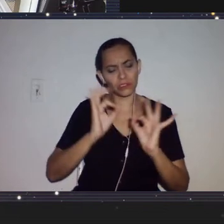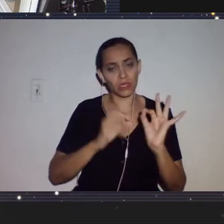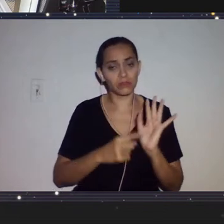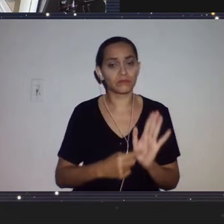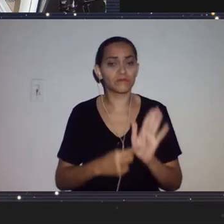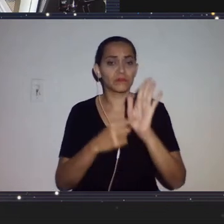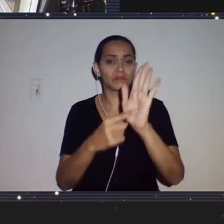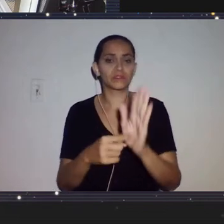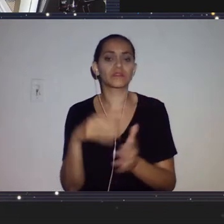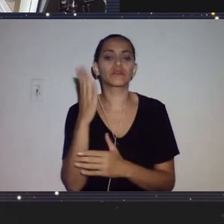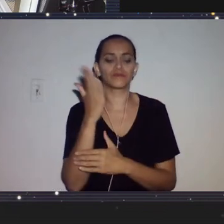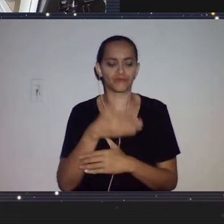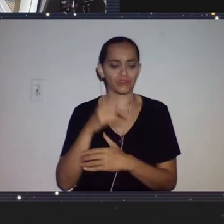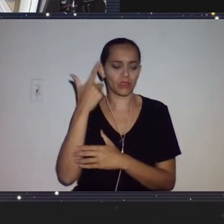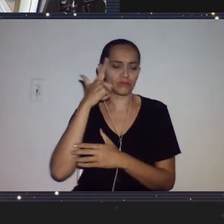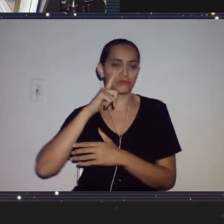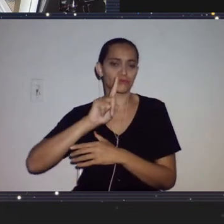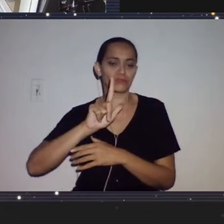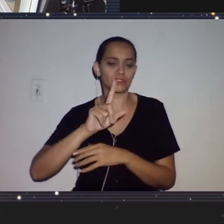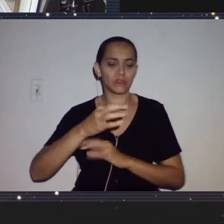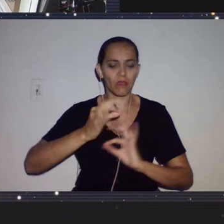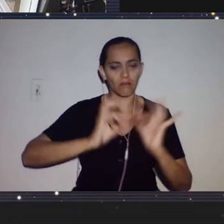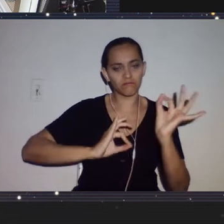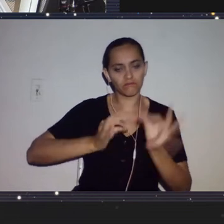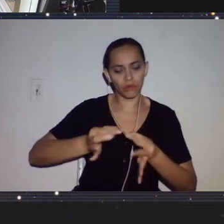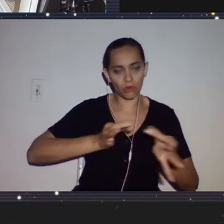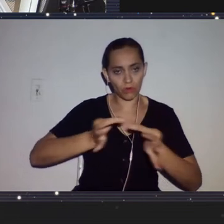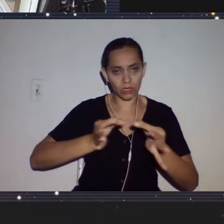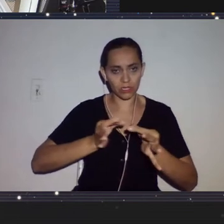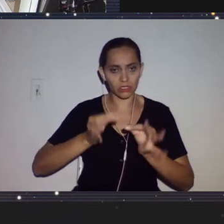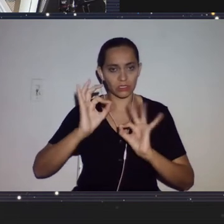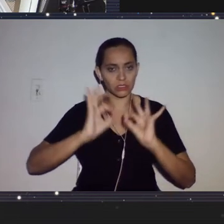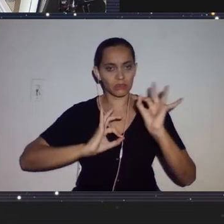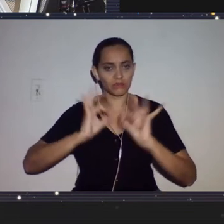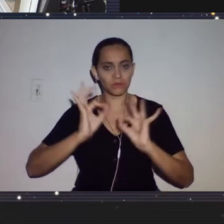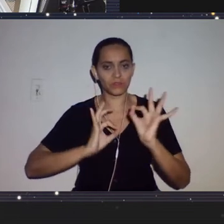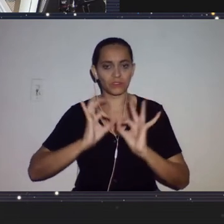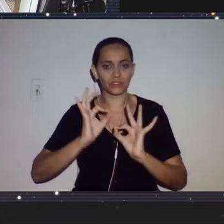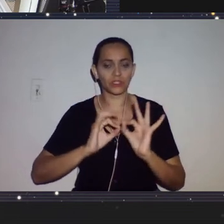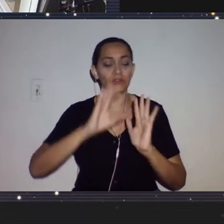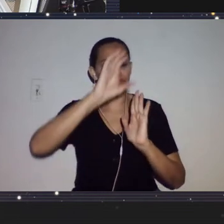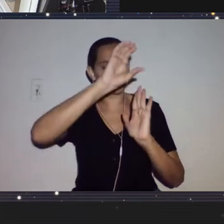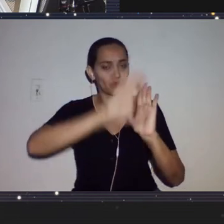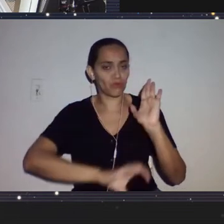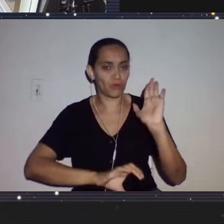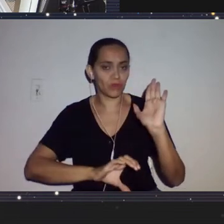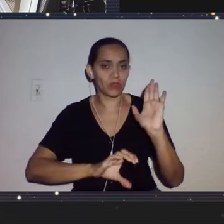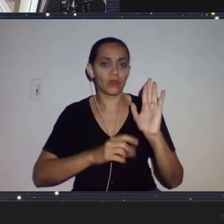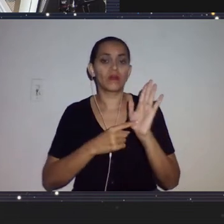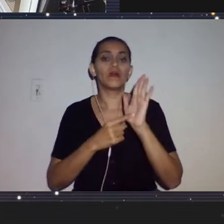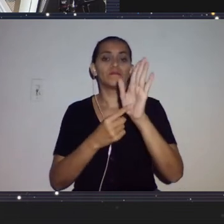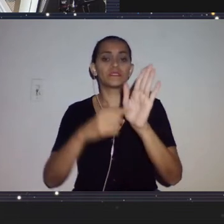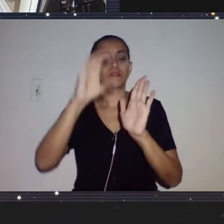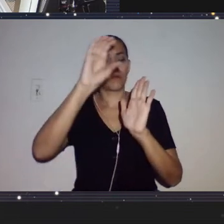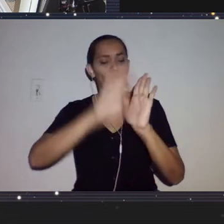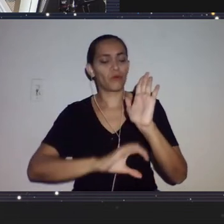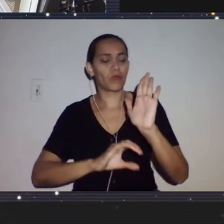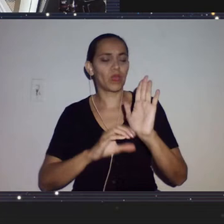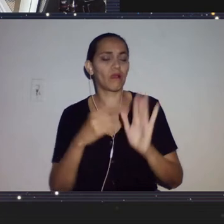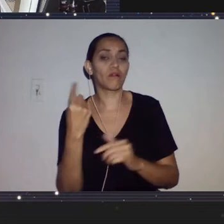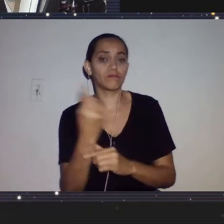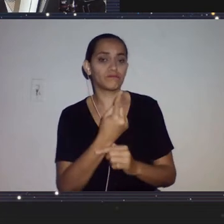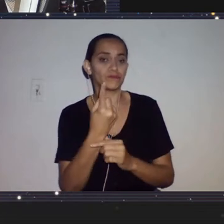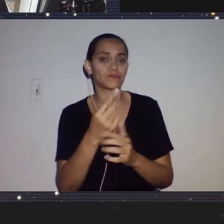já conseguia fazer alguns projetos, colocar eles no currículo, colocar alguns projetos individuais no currículo também. Então, é meio que